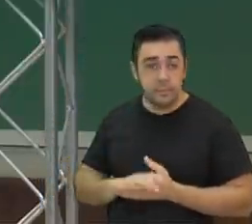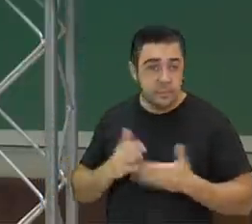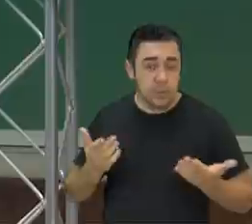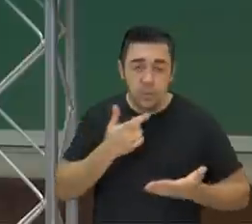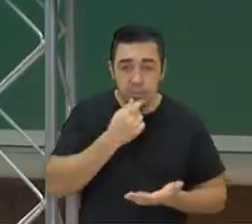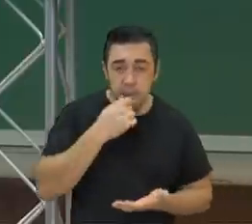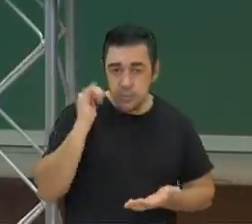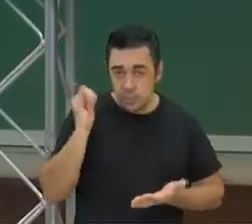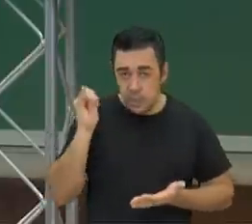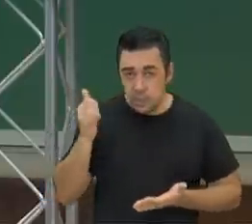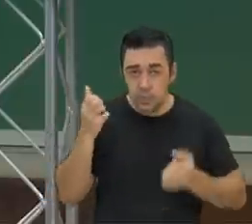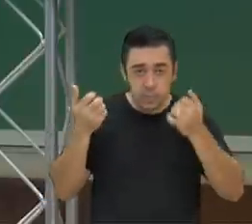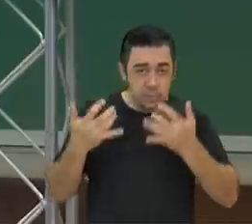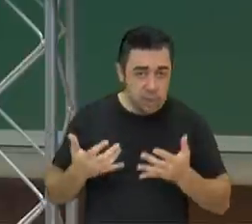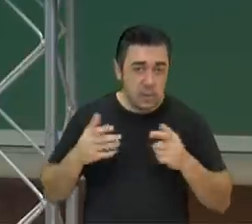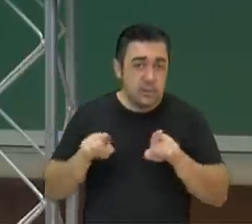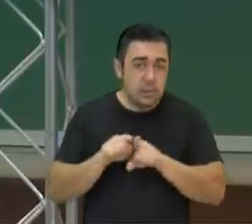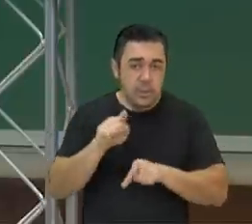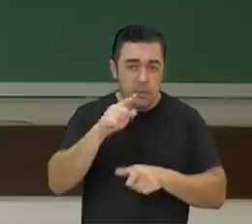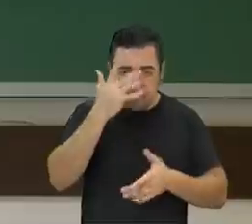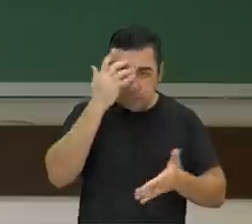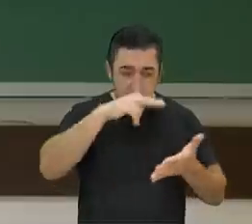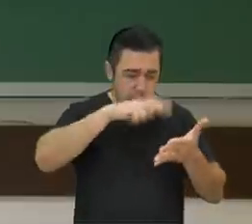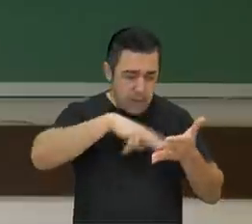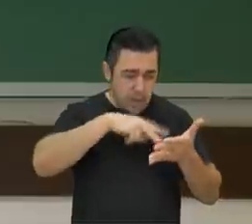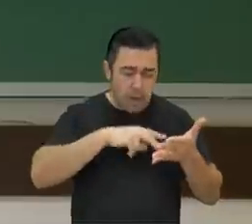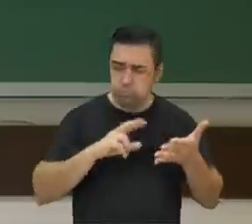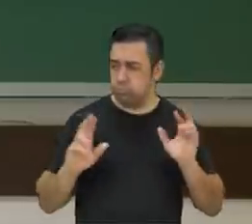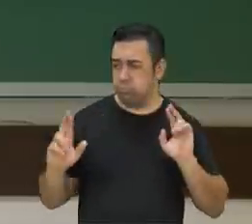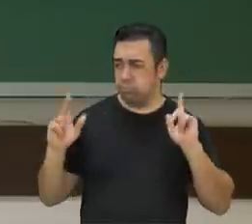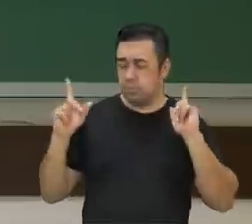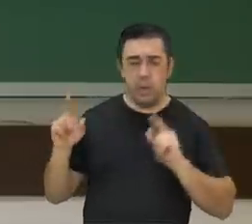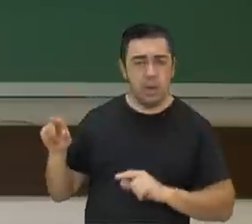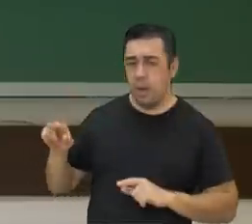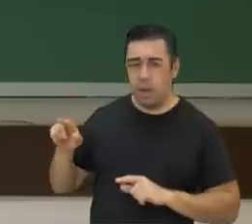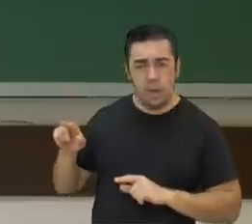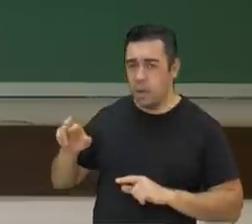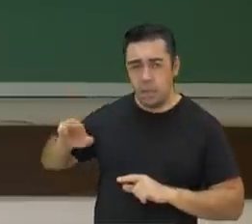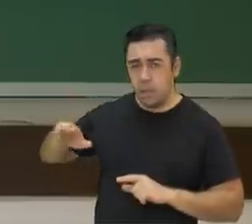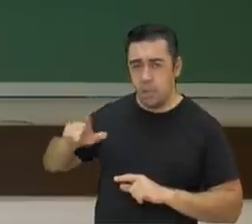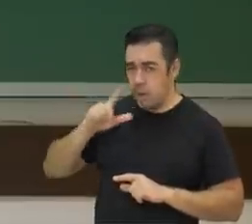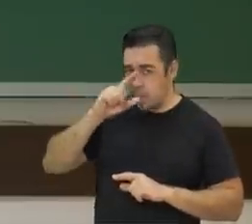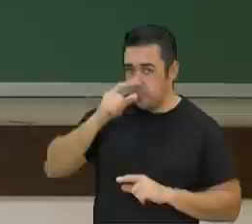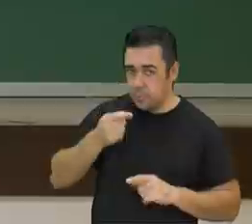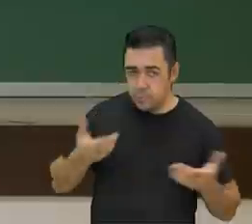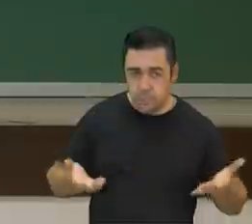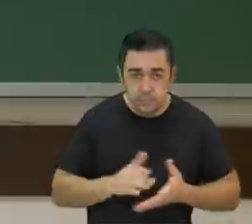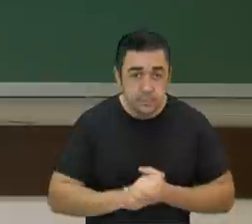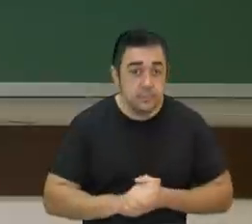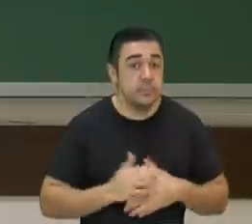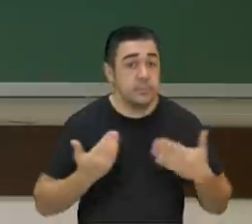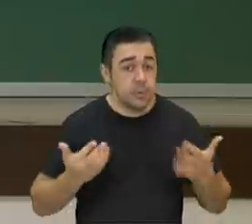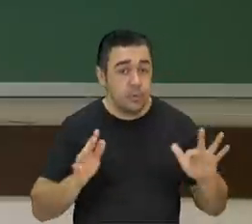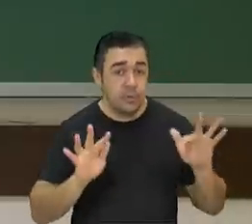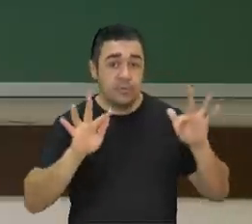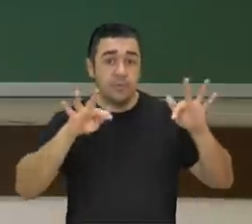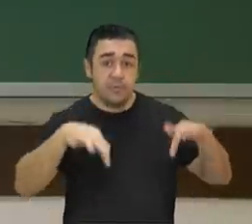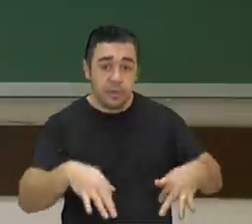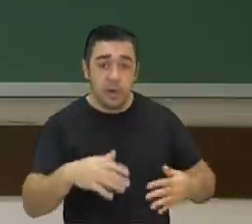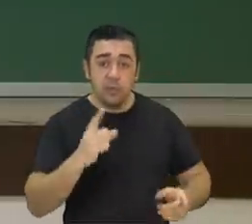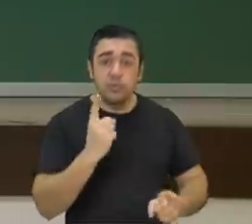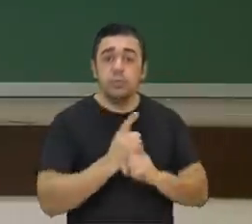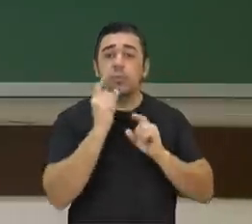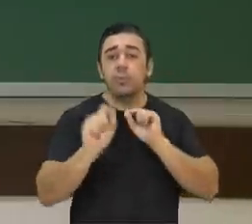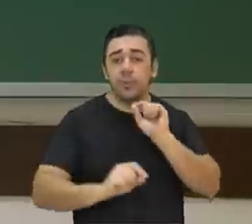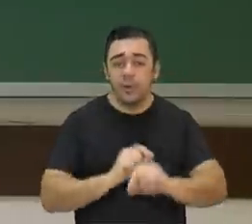mas também as expectativas do leitor, né, que também não esperava que ela tivesse essa atitude. Né? E no final das contas, a gente descobre